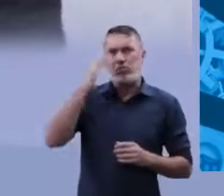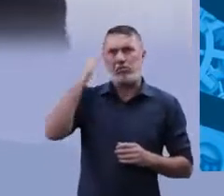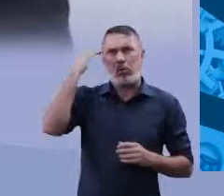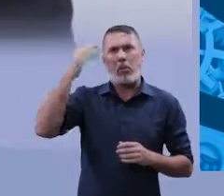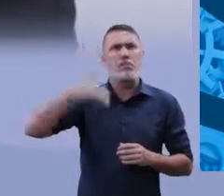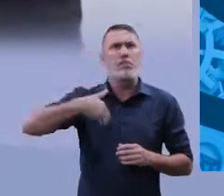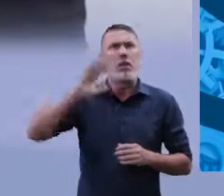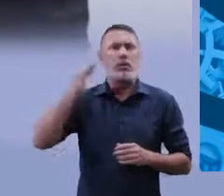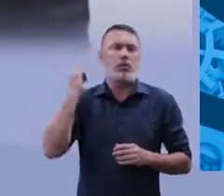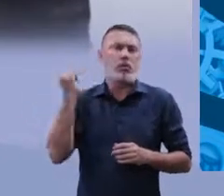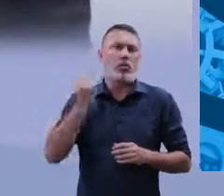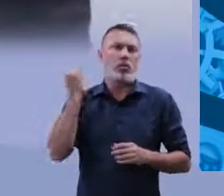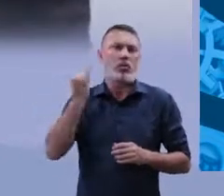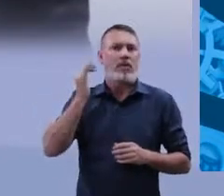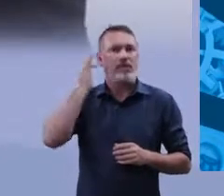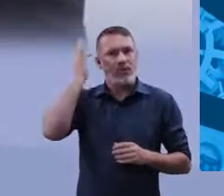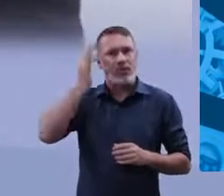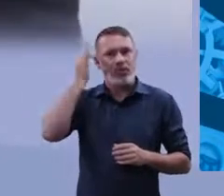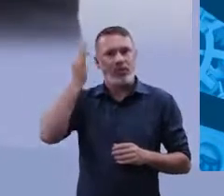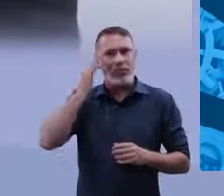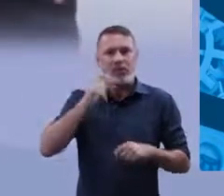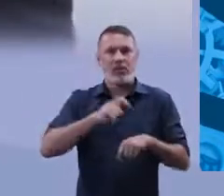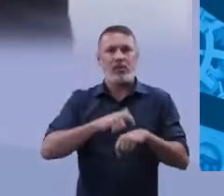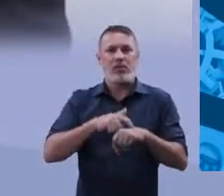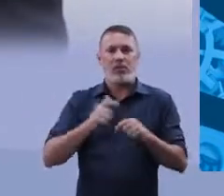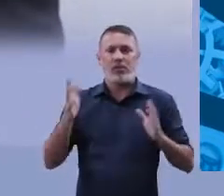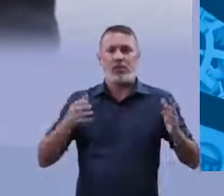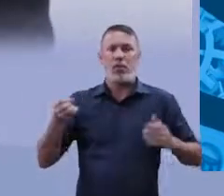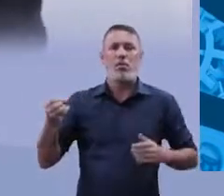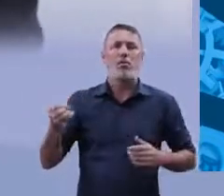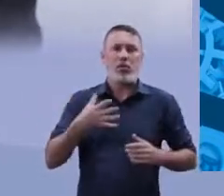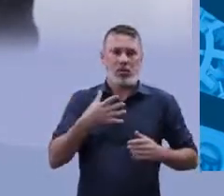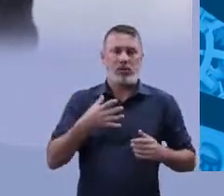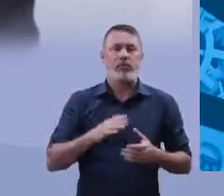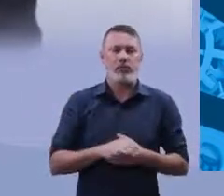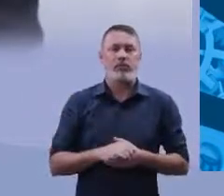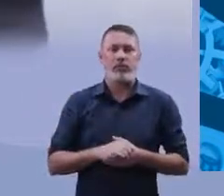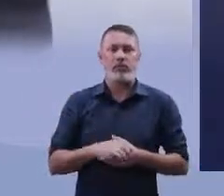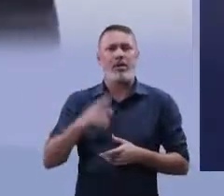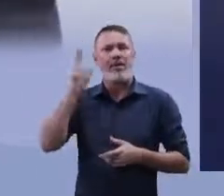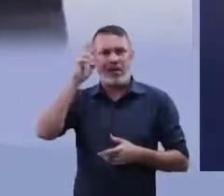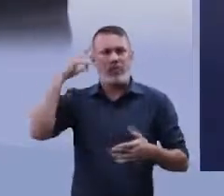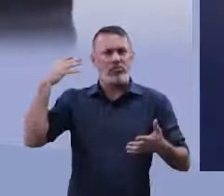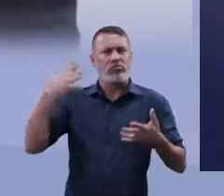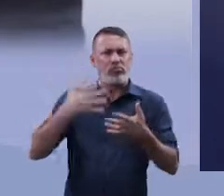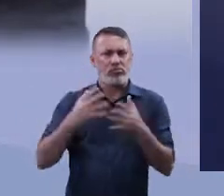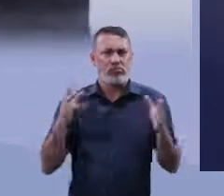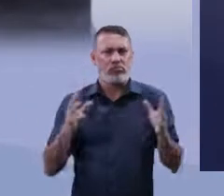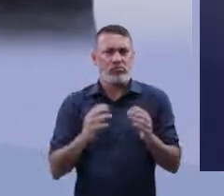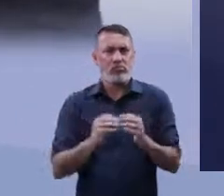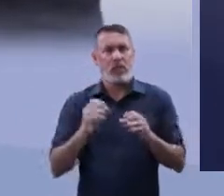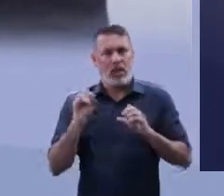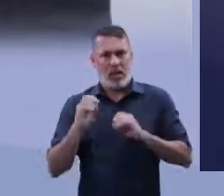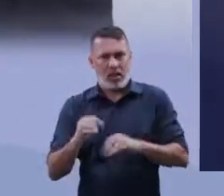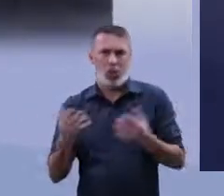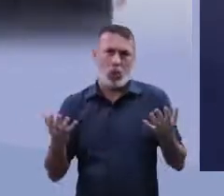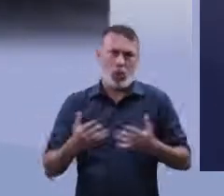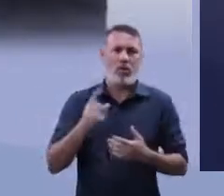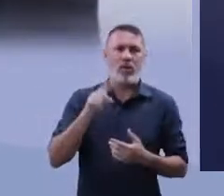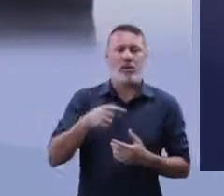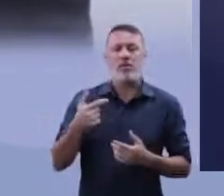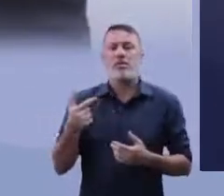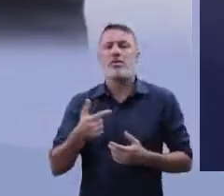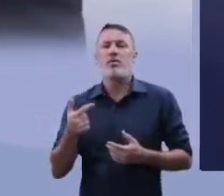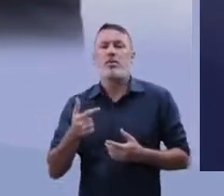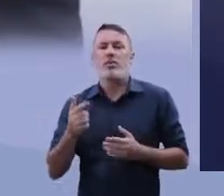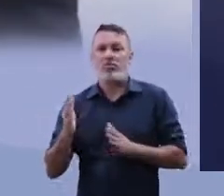é um dos mais importantes filósofos da modernidade, ok? Vamos então só retomar alguma coisa aí? Então a aula